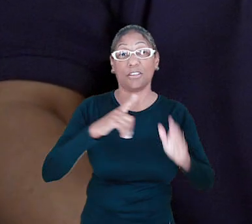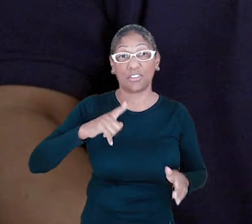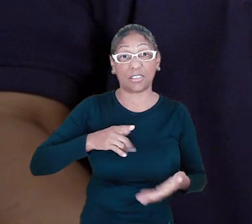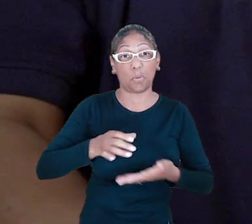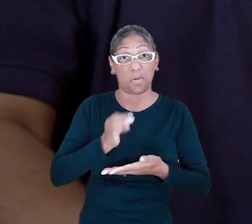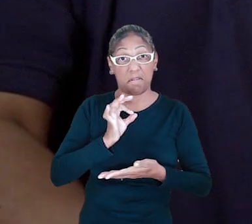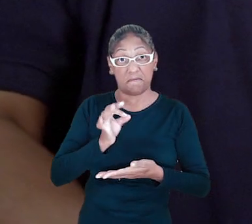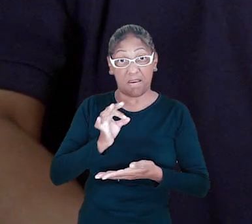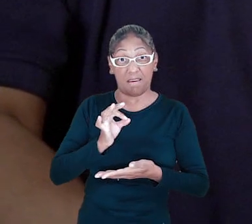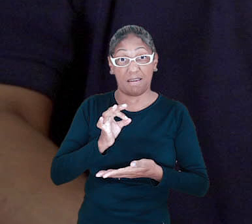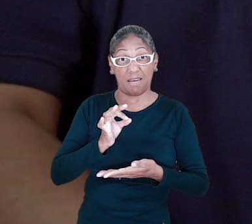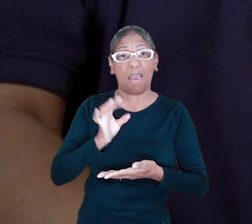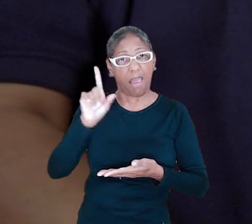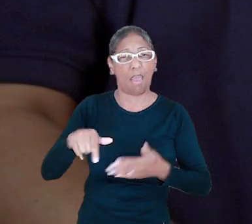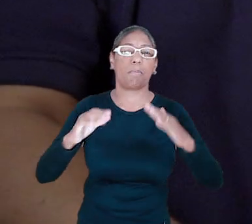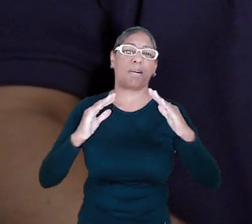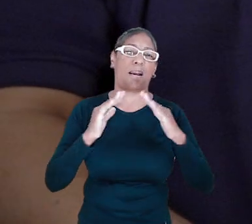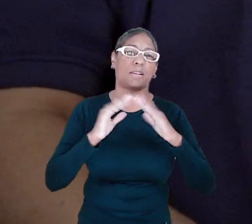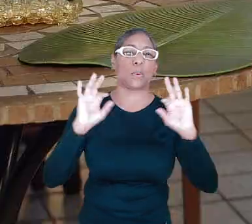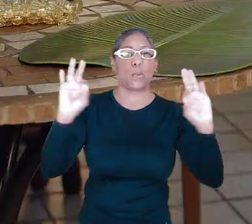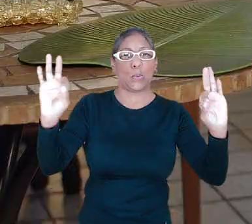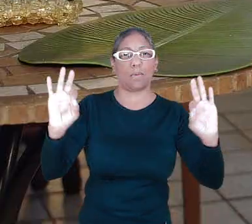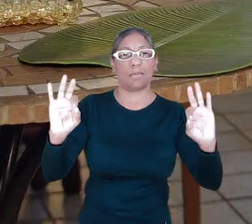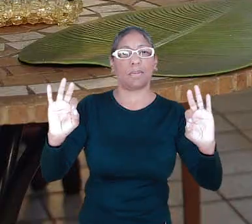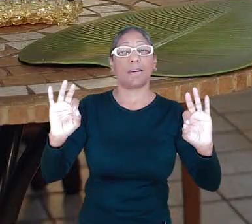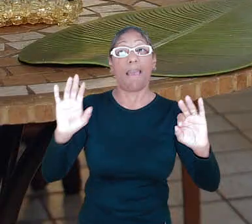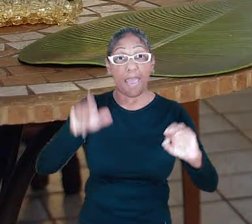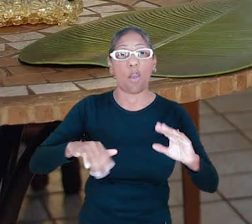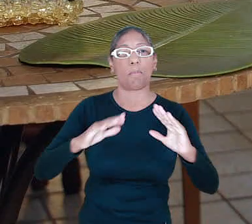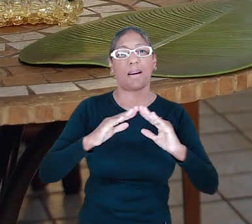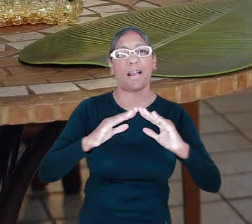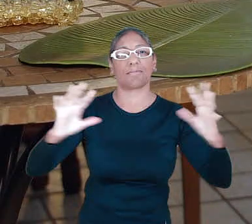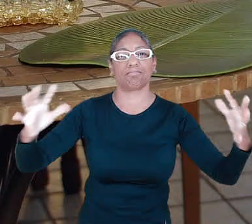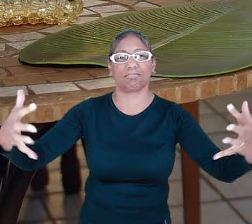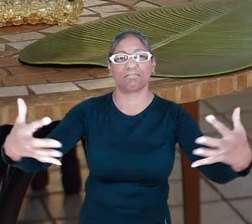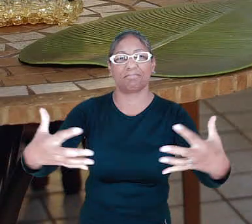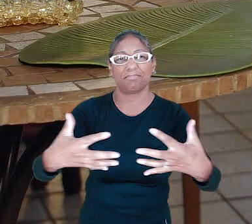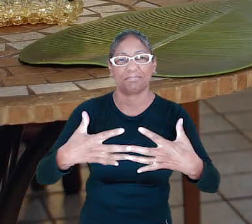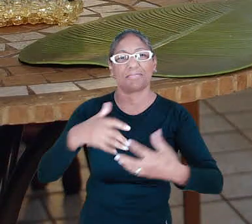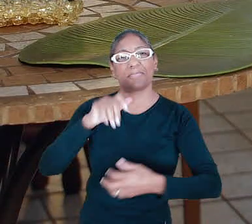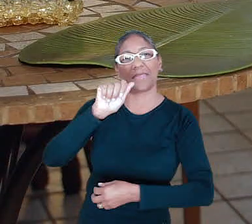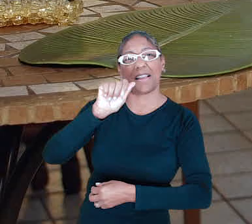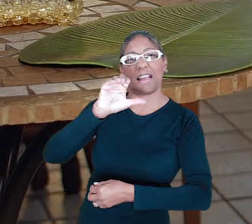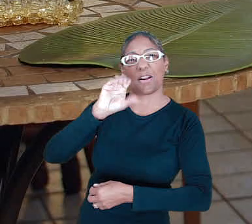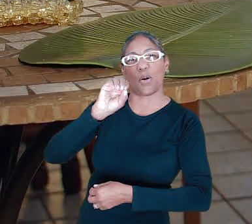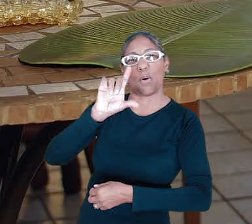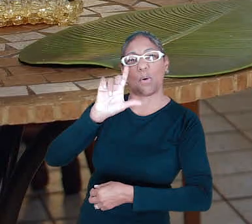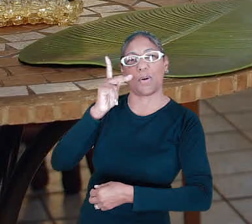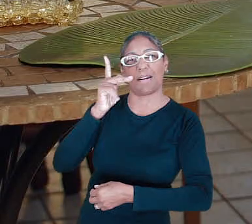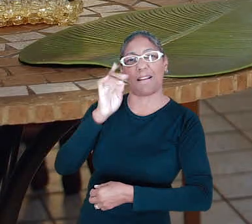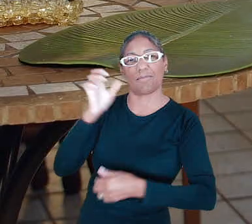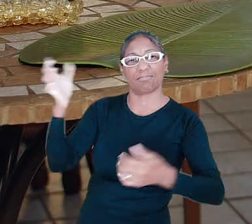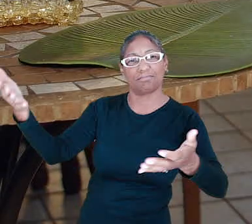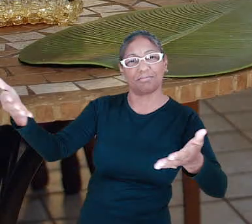ter uma cafeteria é de ser uma casa que acolhe mesmo, né? Que as pessoas possam